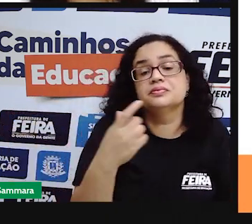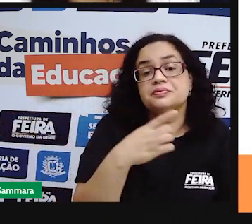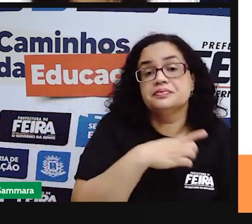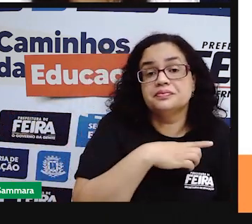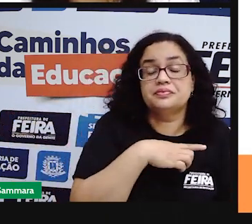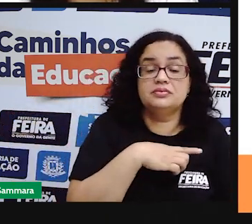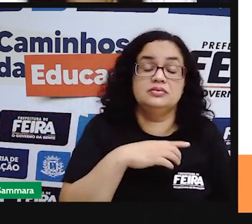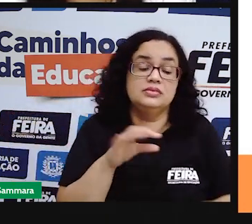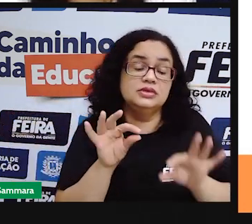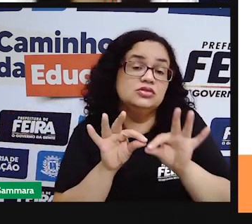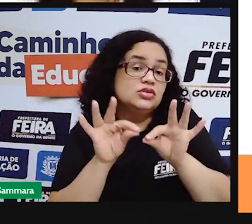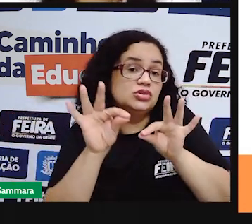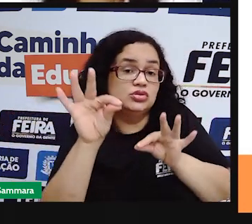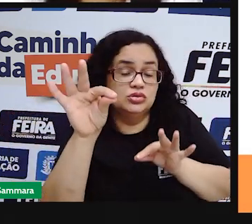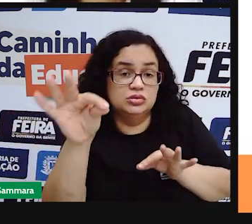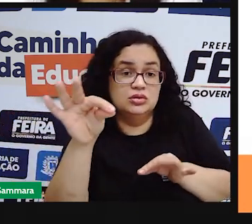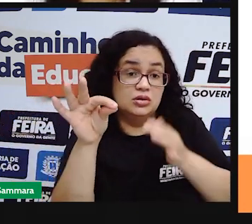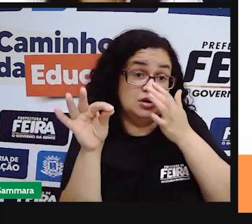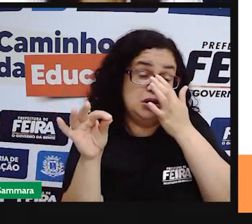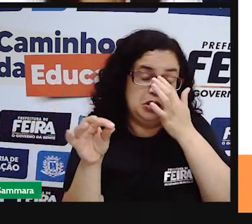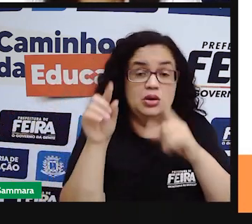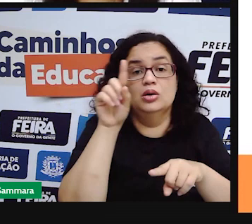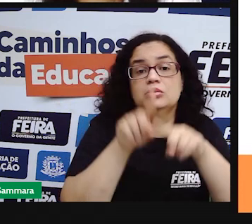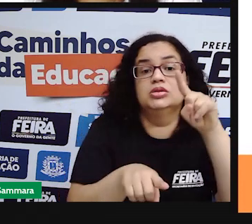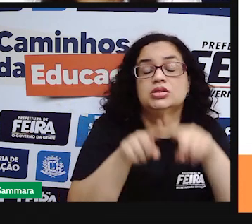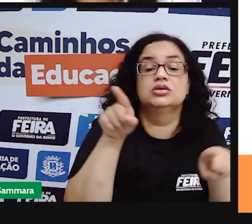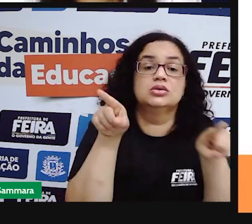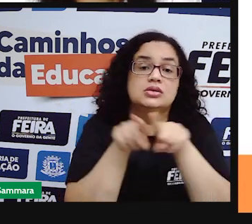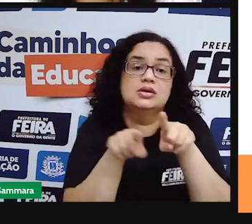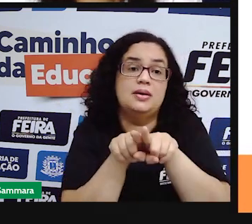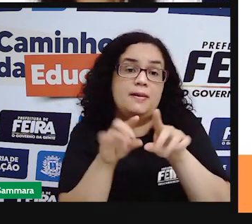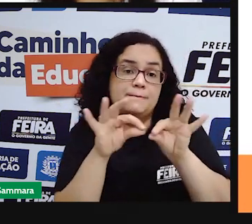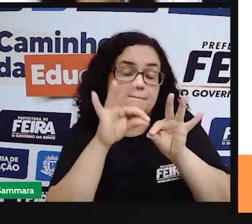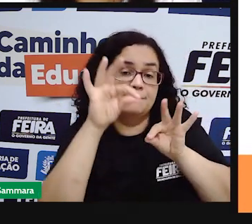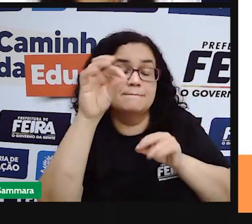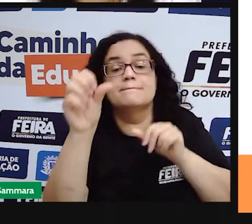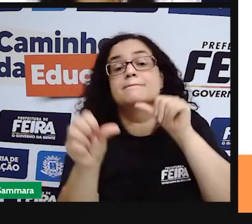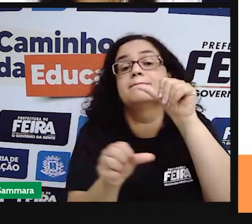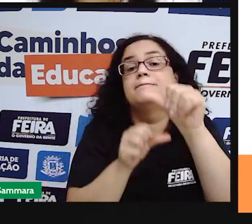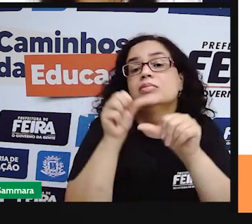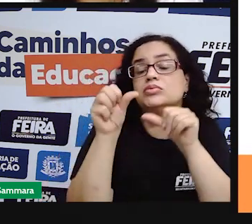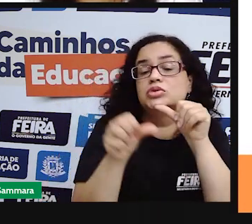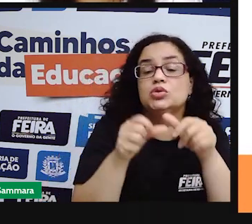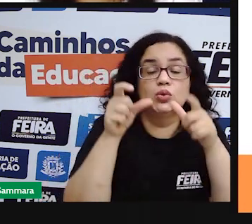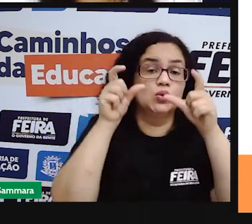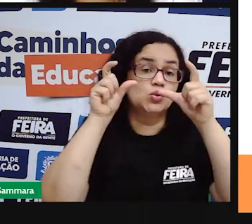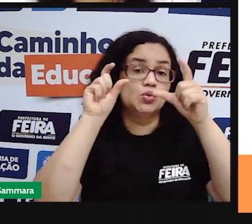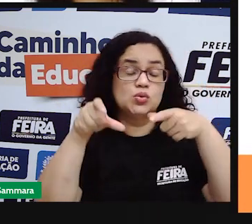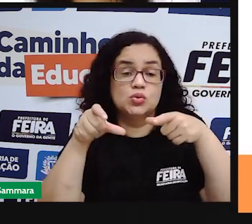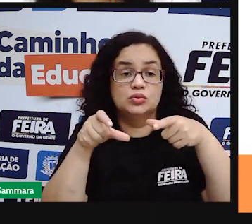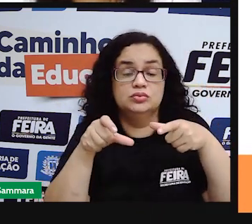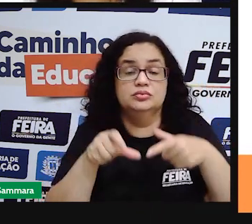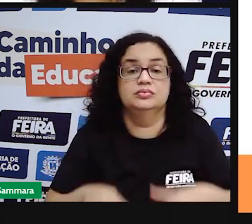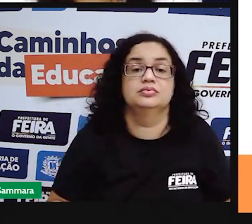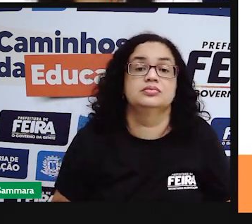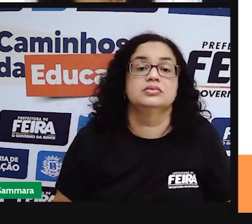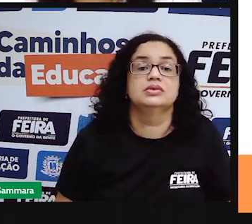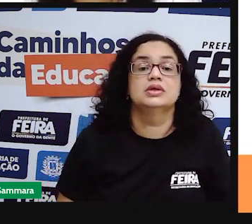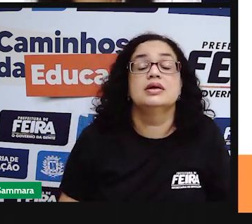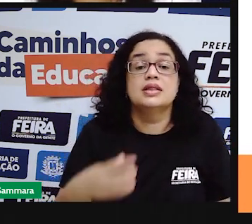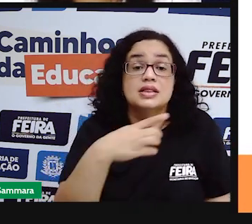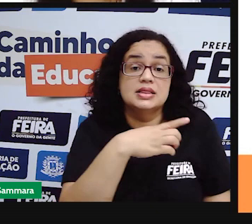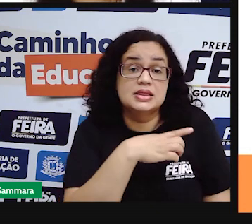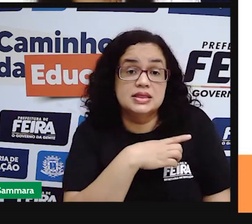né? E objetos também se deslocam e mudam a sua referência, a sua posição. E aí,